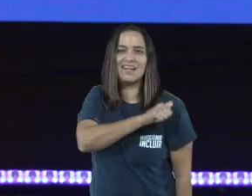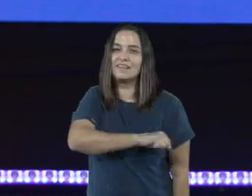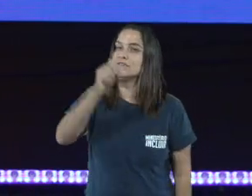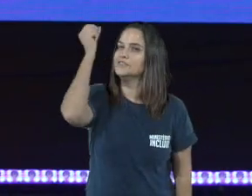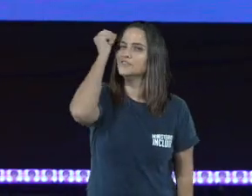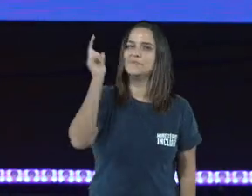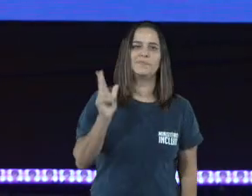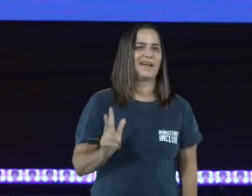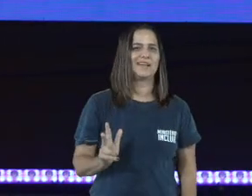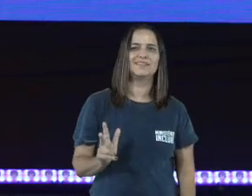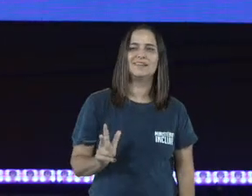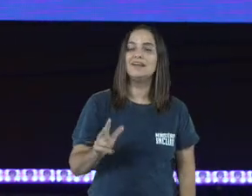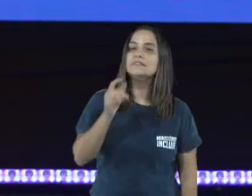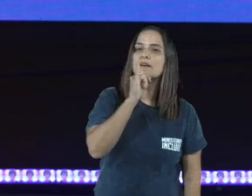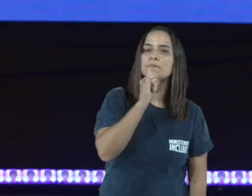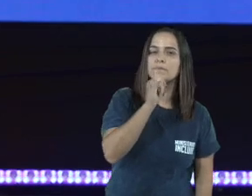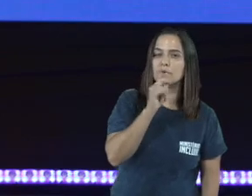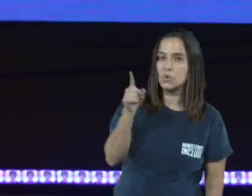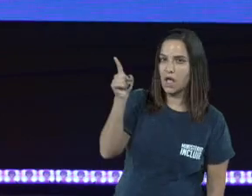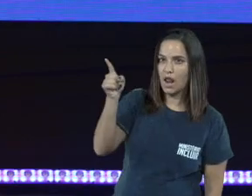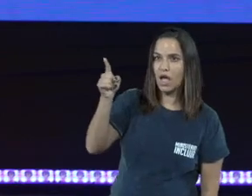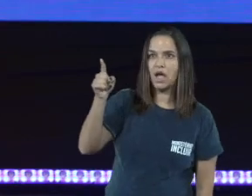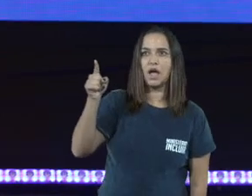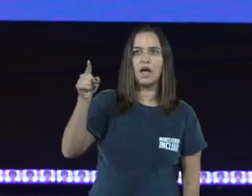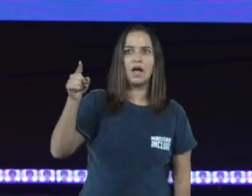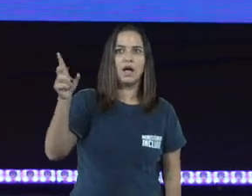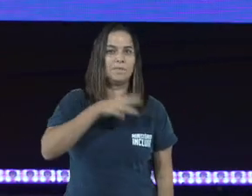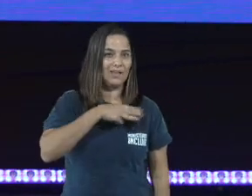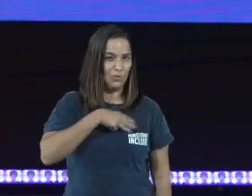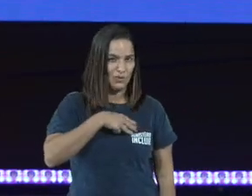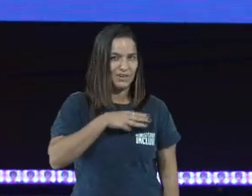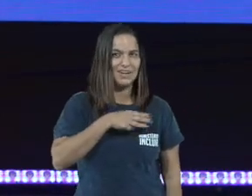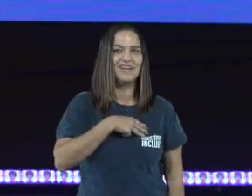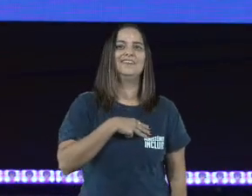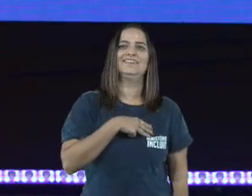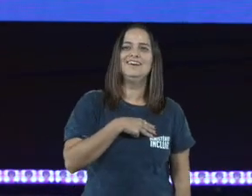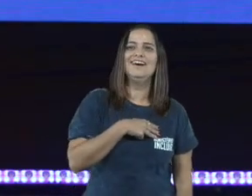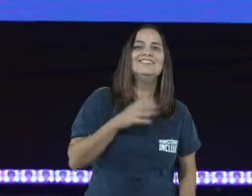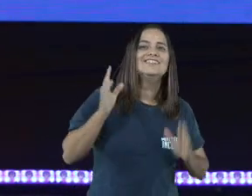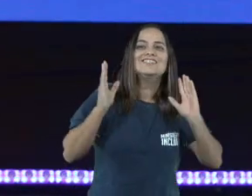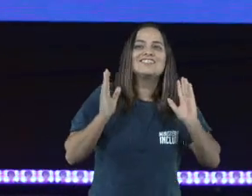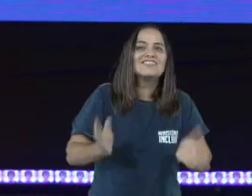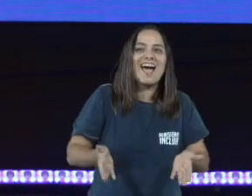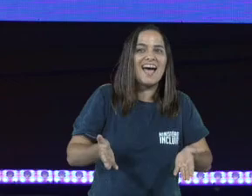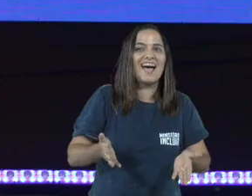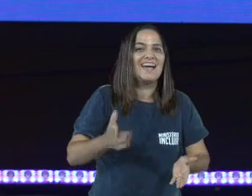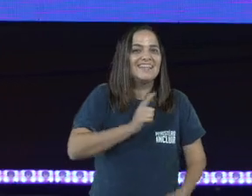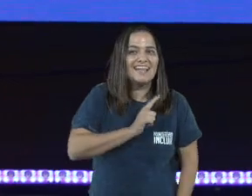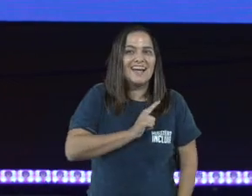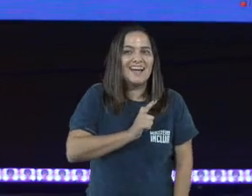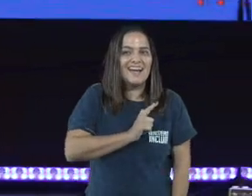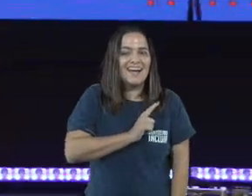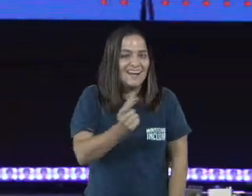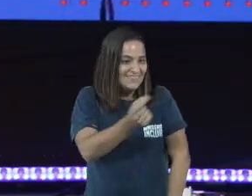para fraco meu irmão o que eu já tenho as caixinhas vacina da China com os carinhos mas é mole